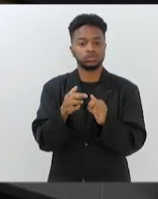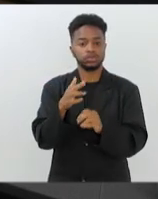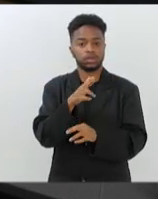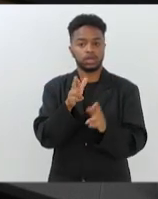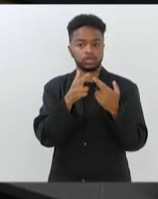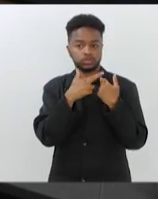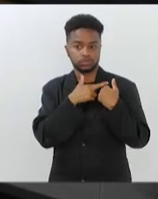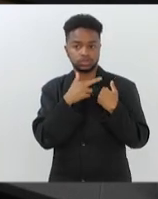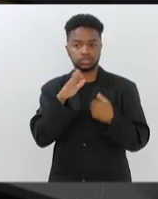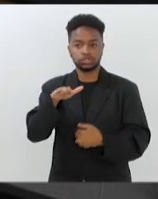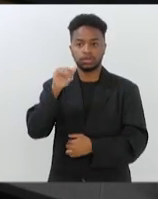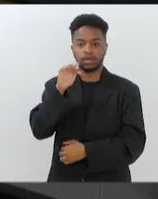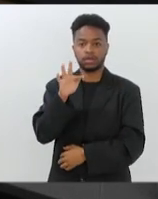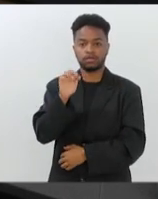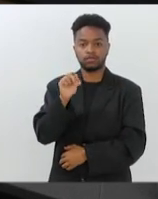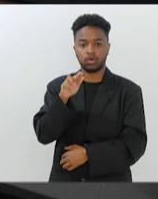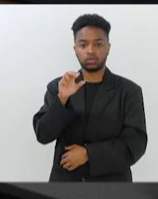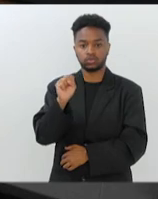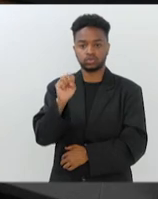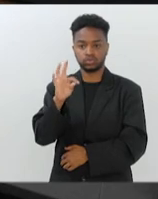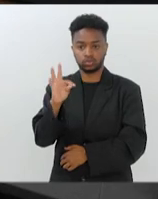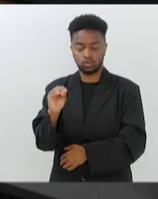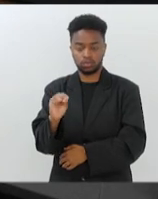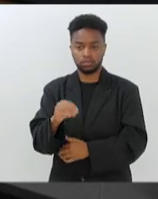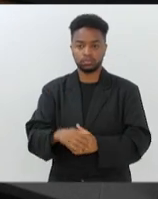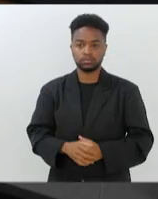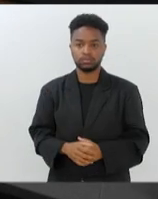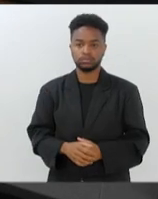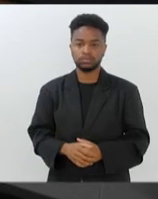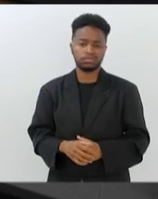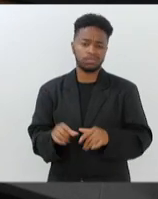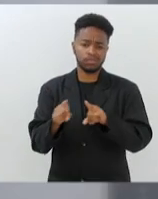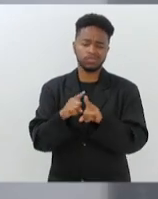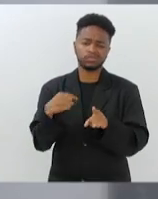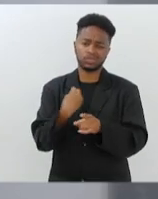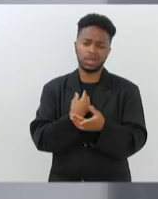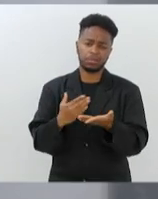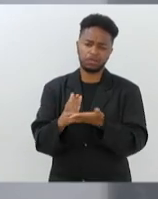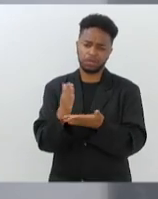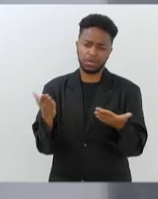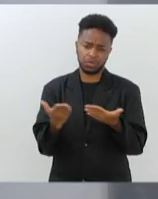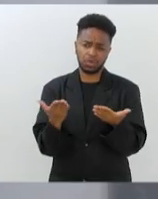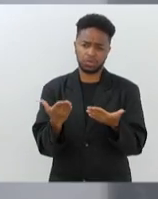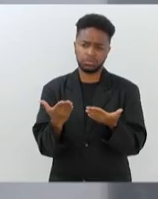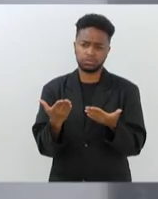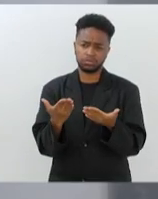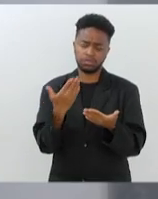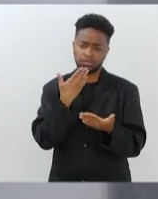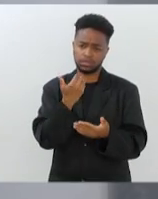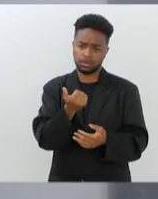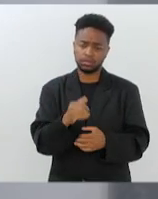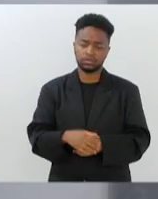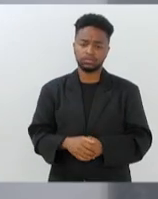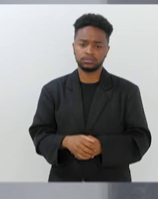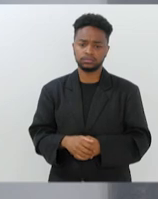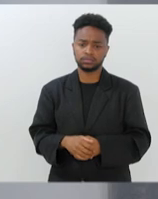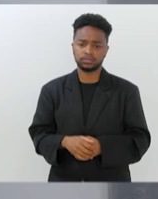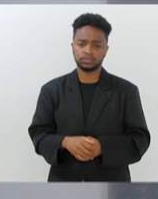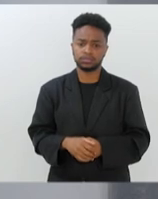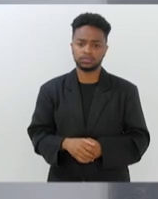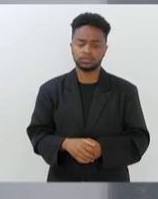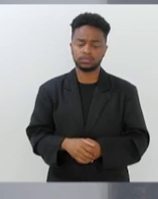Fausto e e as todas as ag Aliás já vamos vamos aprovar logo agora convite dele e também a